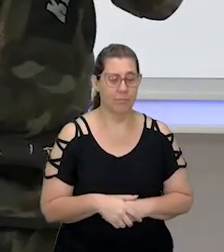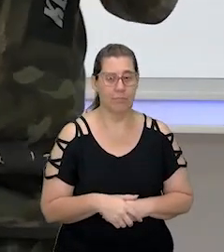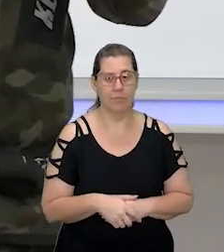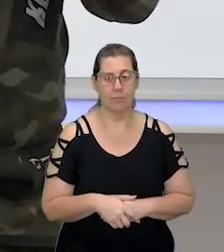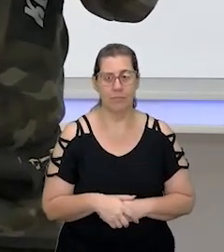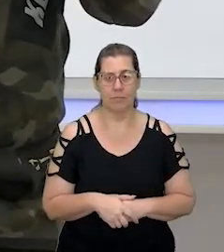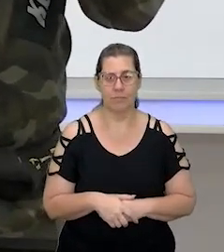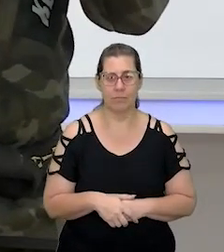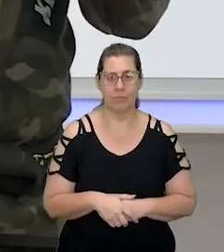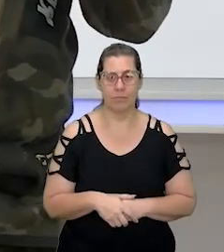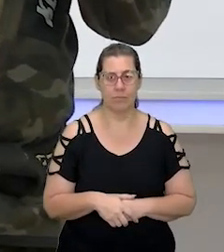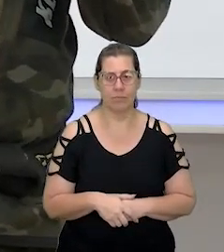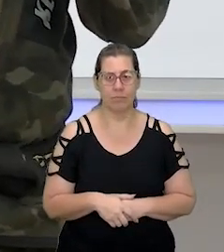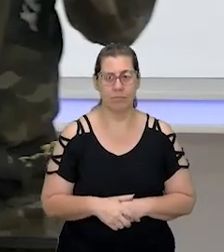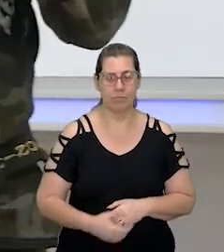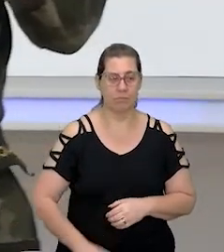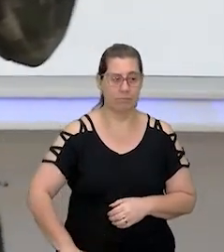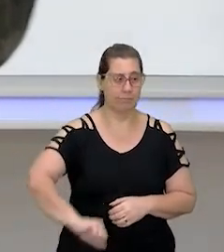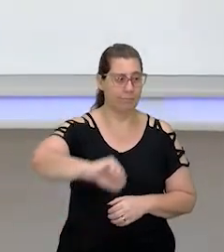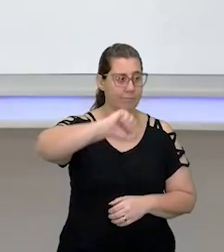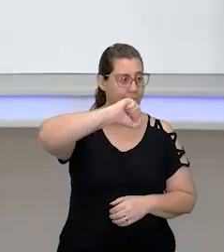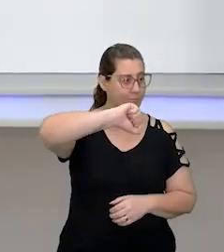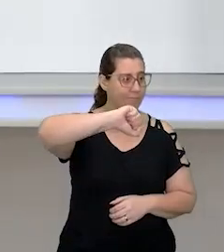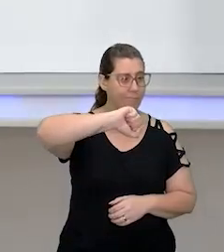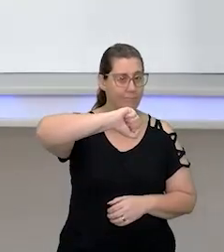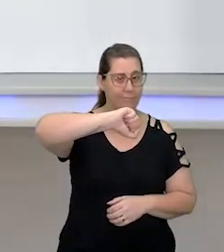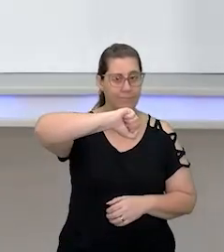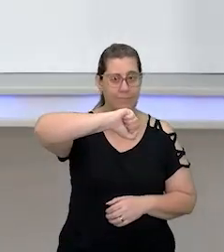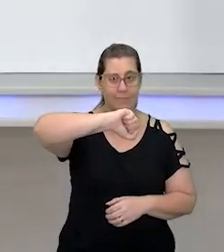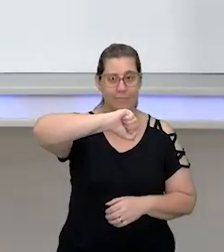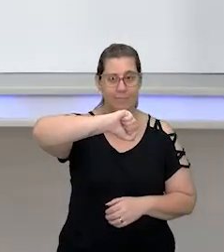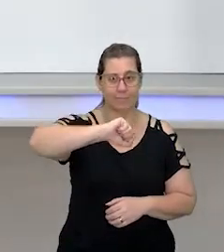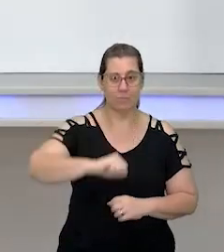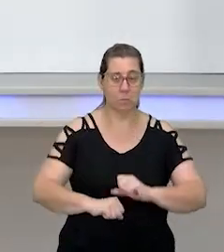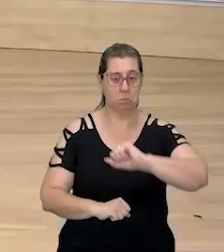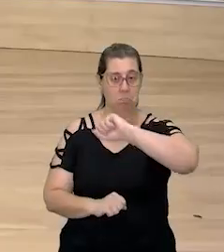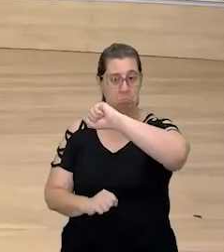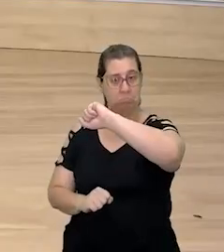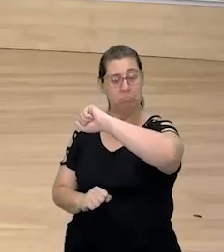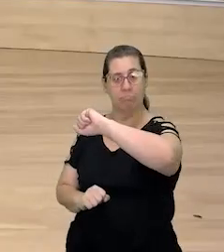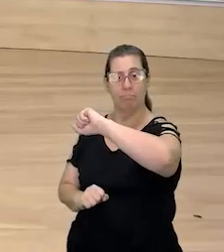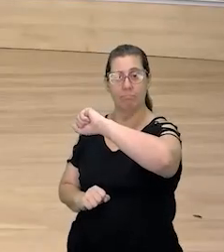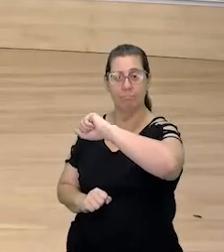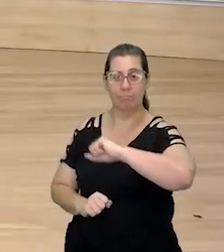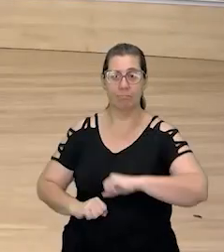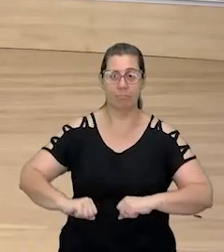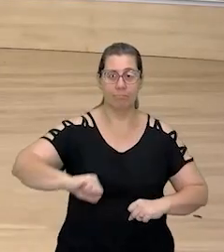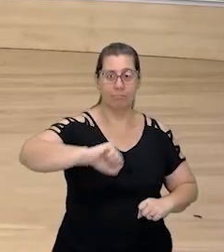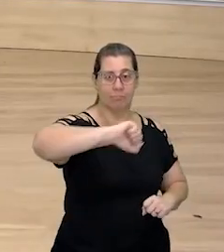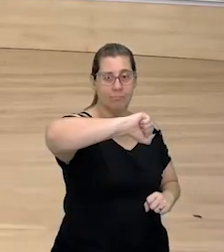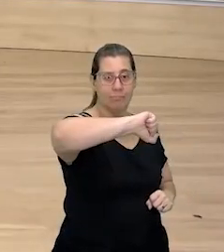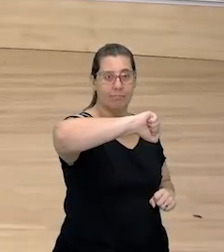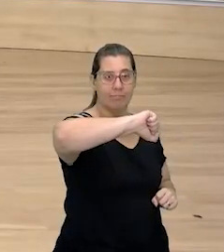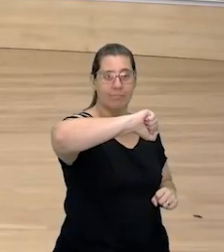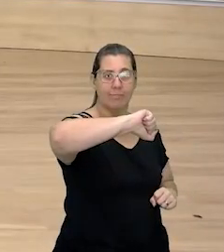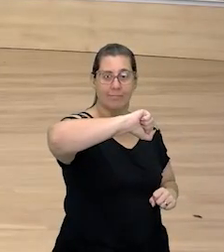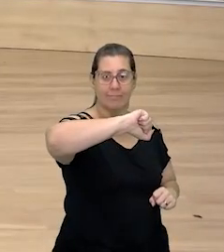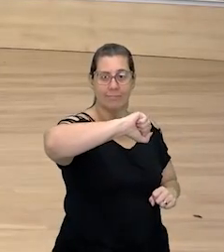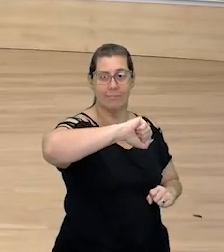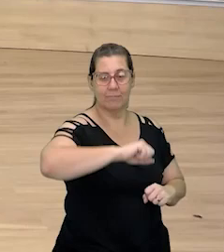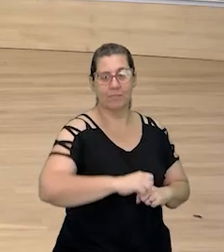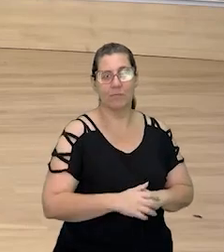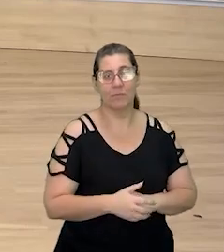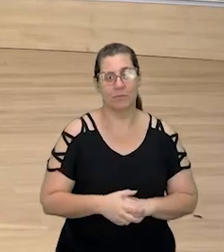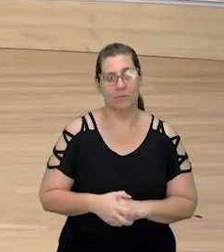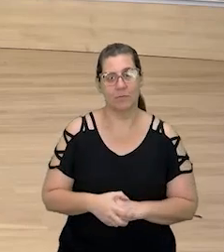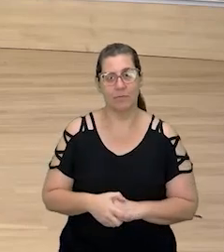defendo Jordan Gyoke. Defendi uma. Ele foi lá, tentou dar outro. Defendi outro. Aí mais o último, o terceiro. Defendi